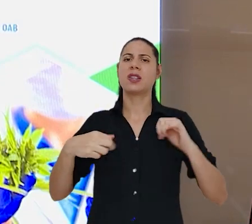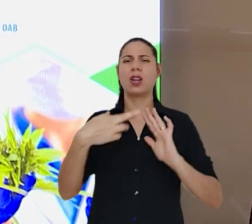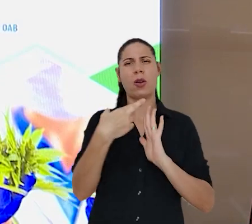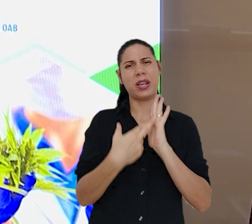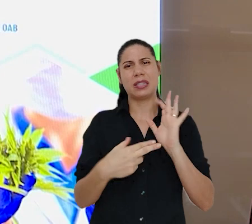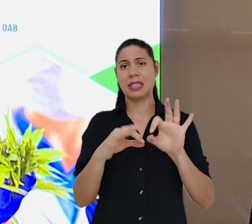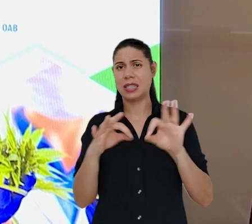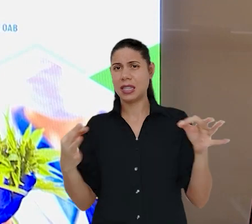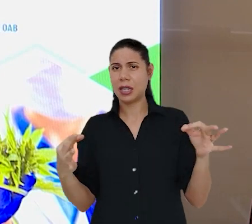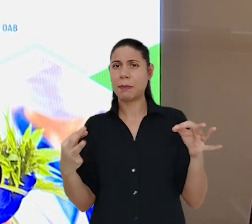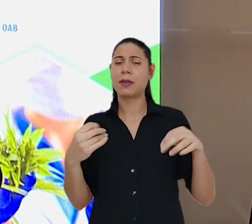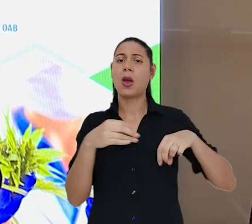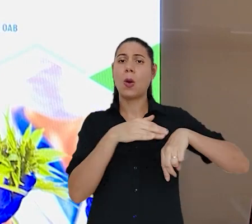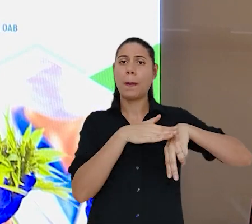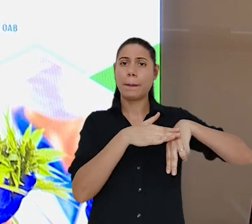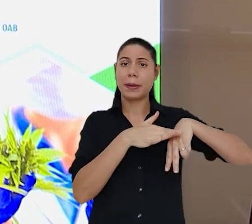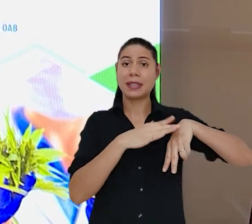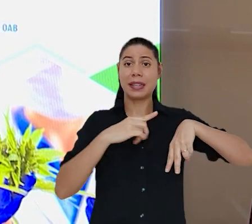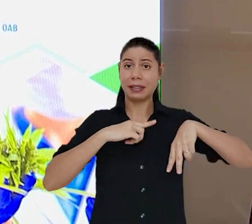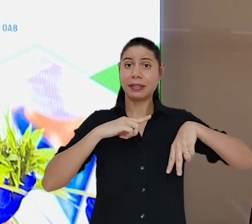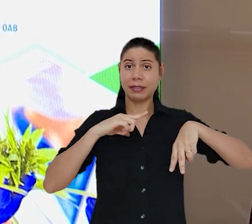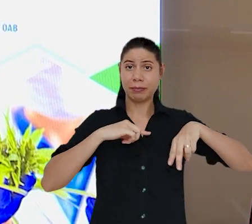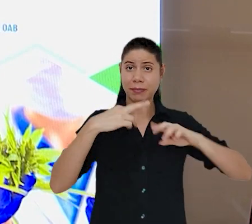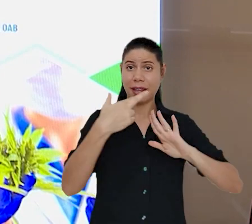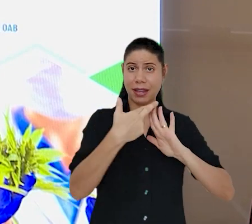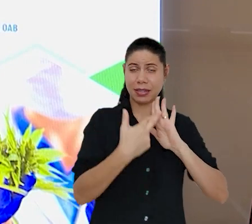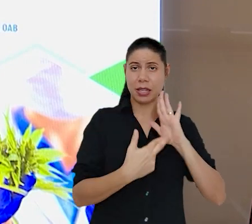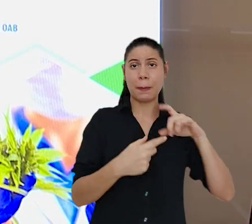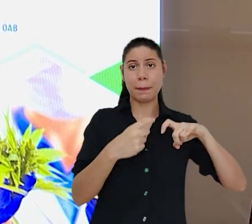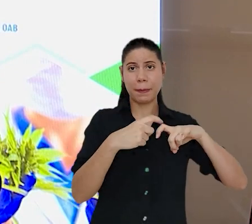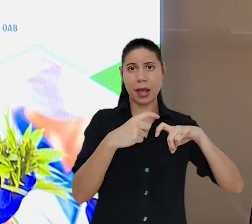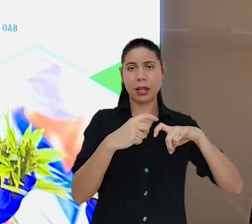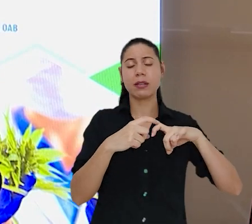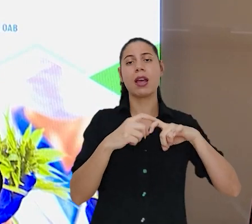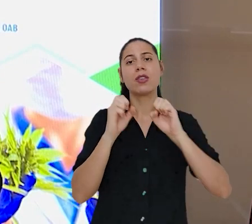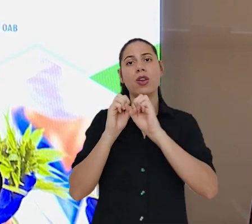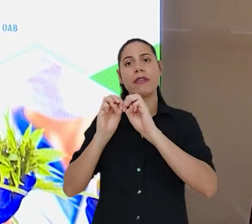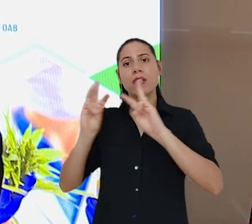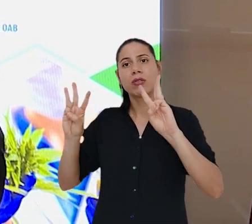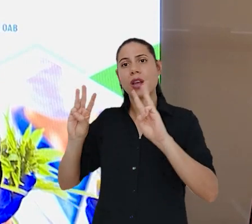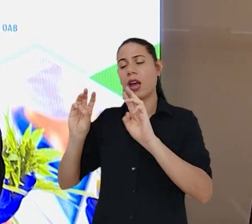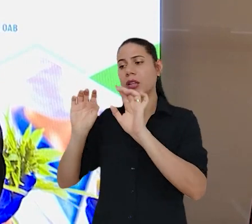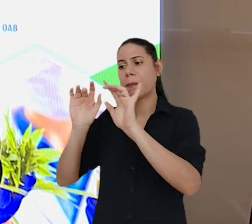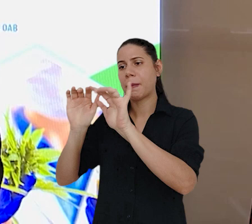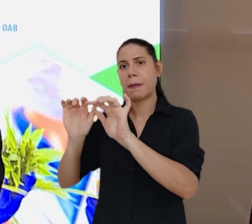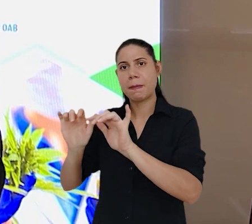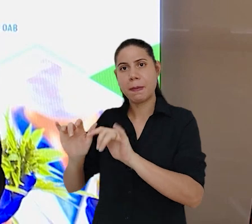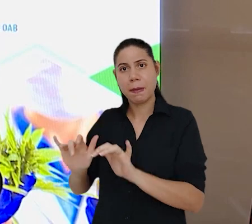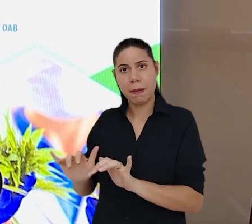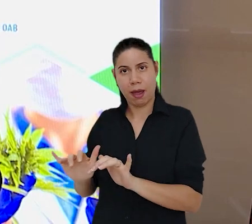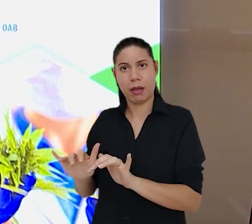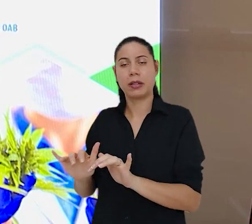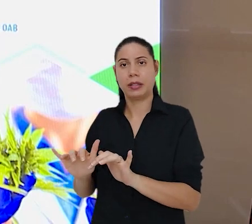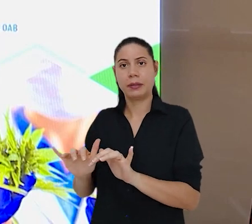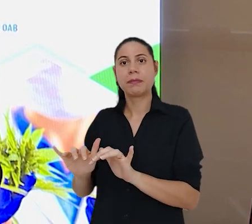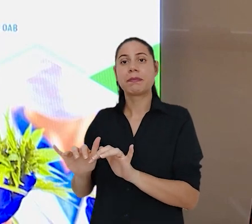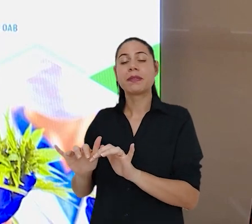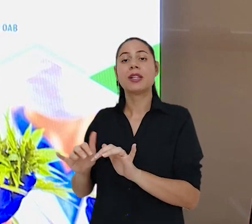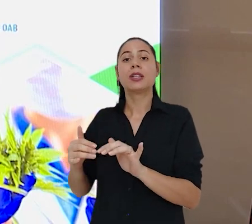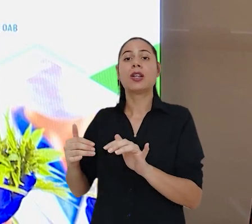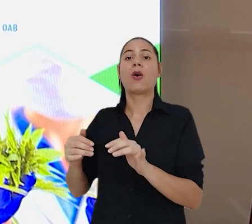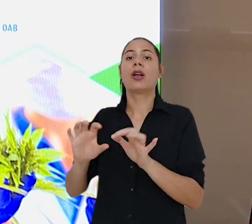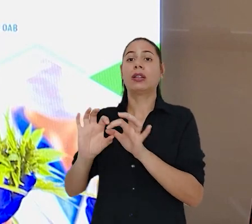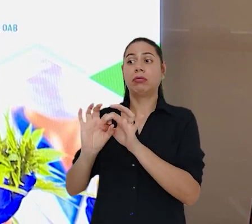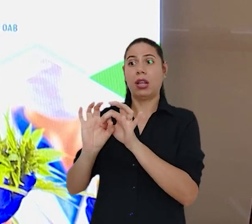o paciente em posse dessa receita, ele preenche um formulário no .gov, recebe